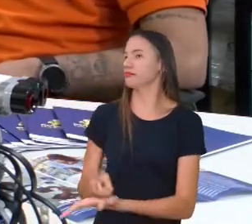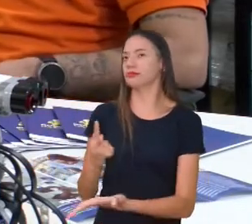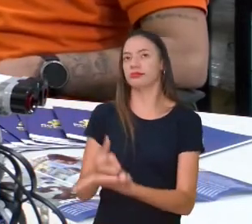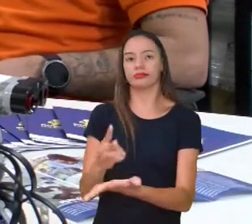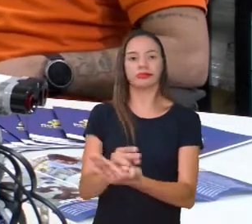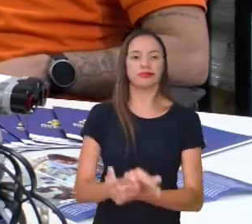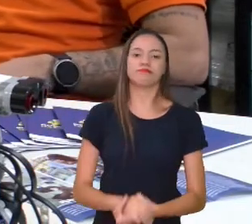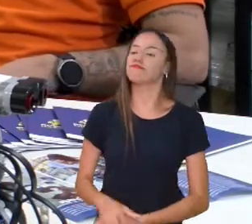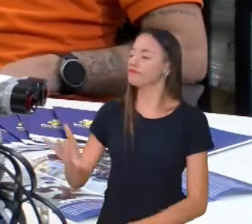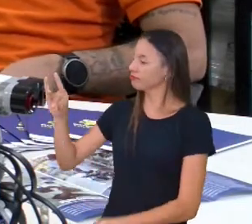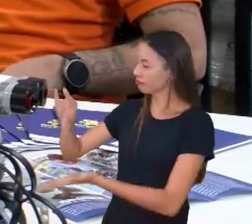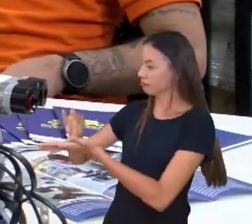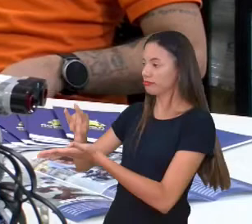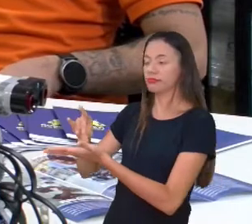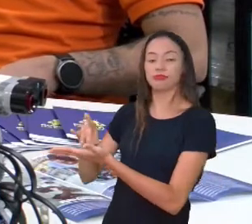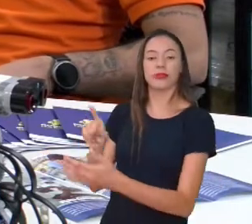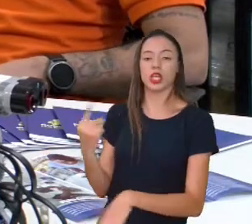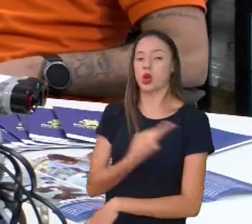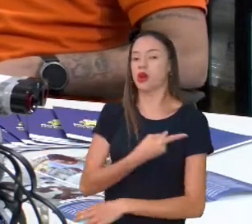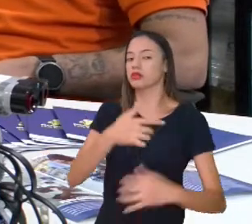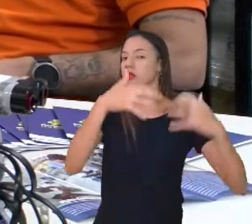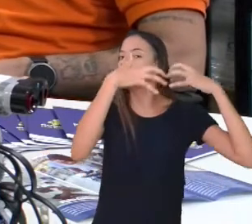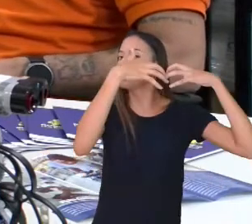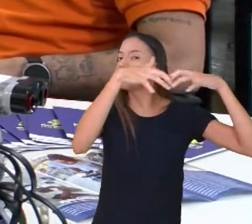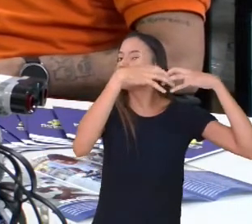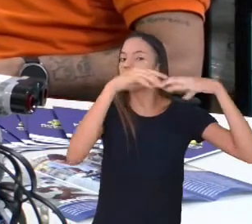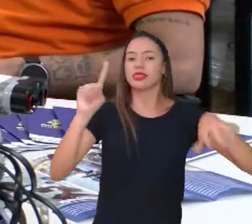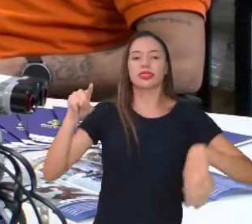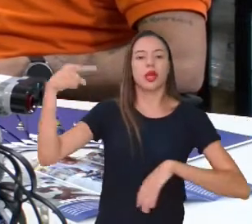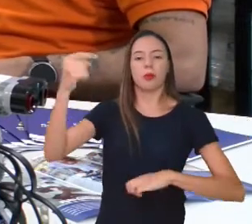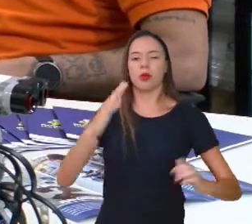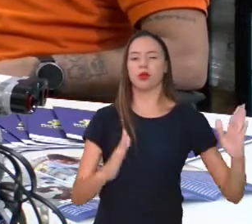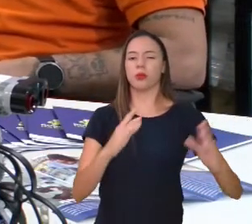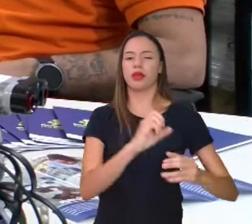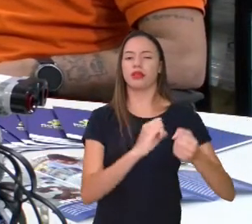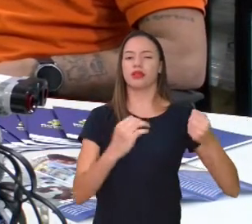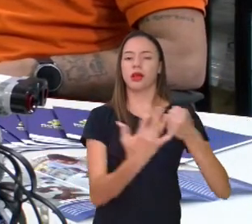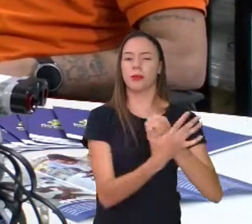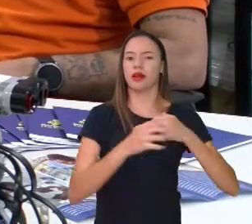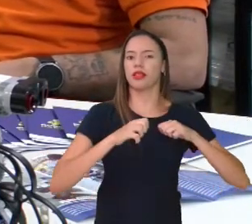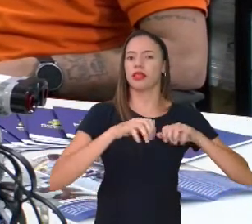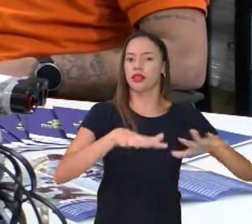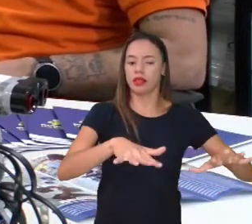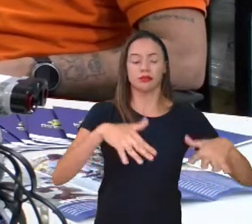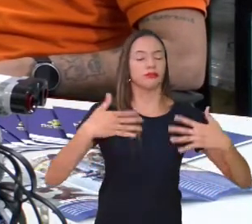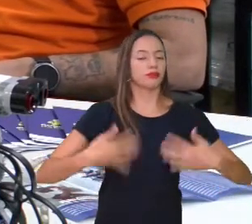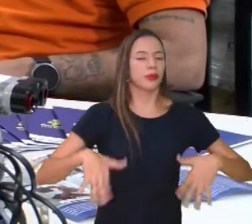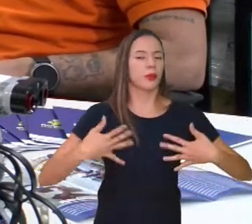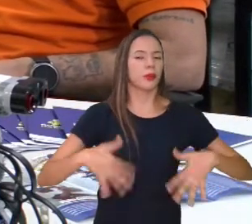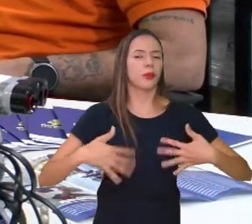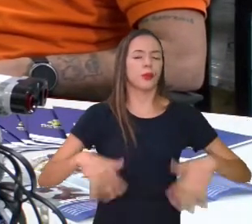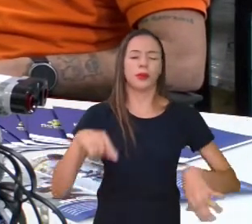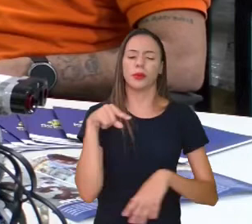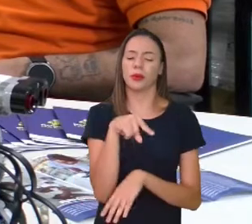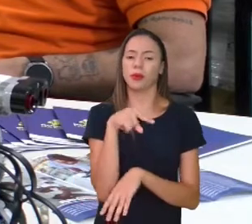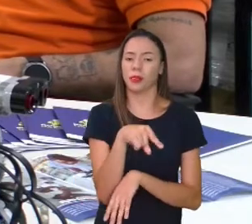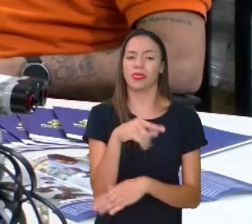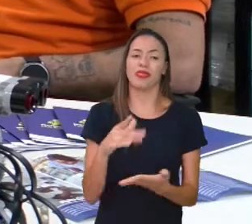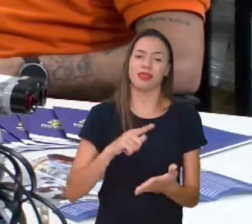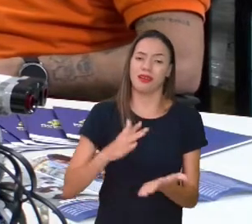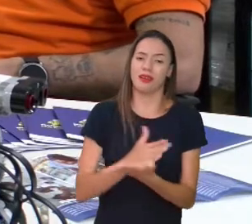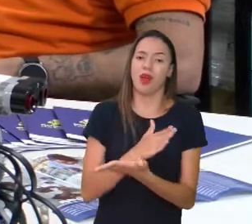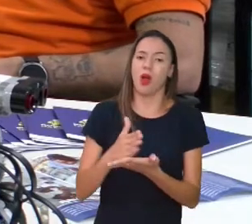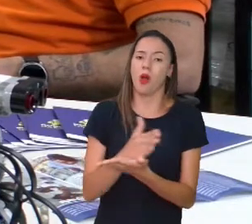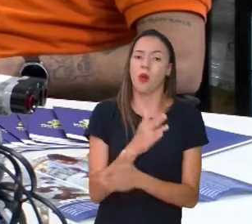E aí a gente faz uma reflexão, inclusive, depois da pandemia, não é, Tiago? Isso aumentou bastante, há pesquisas já